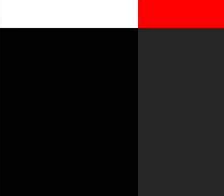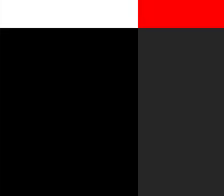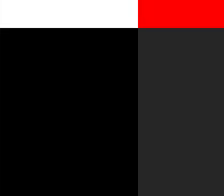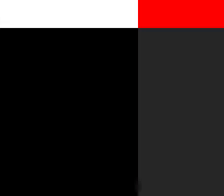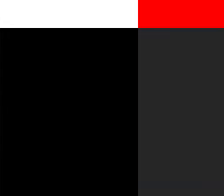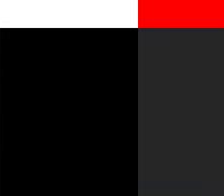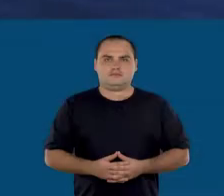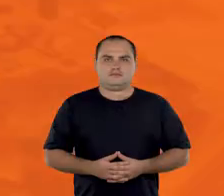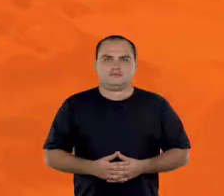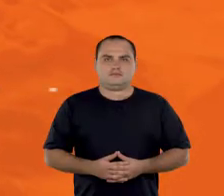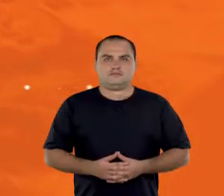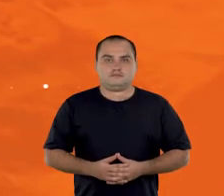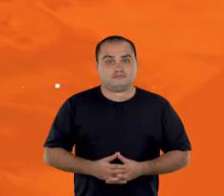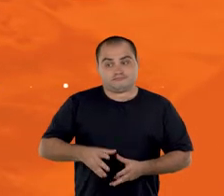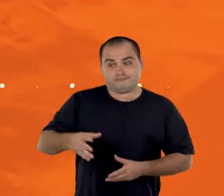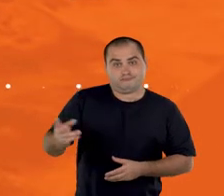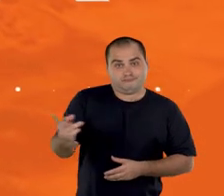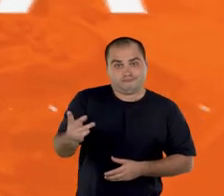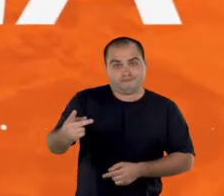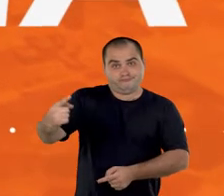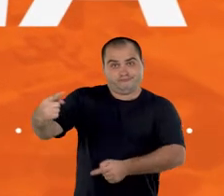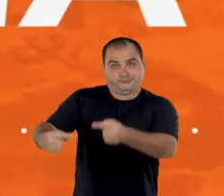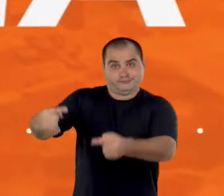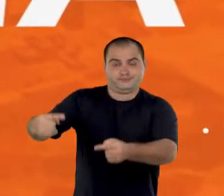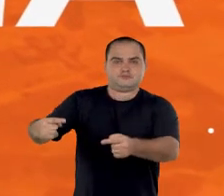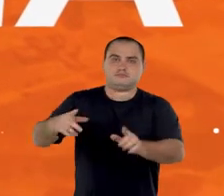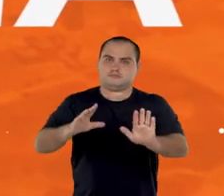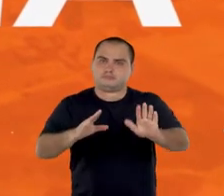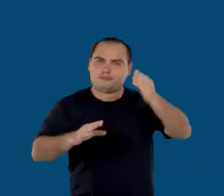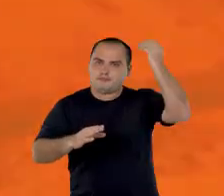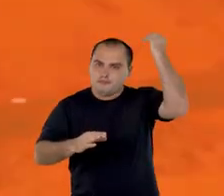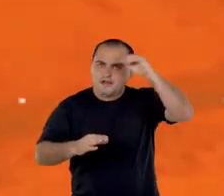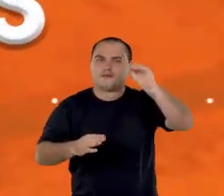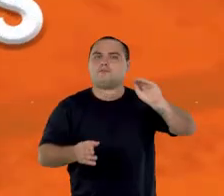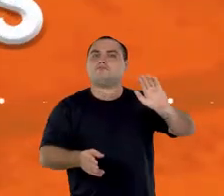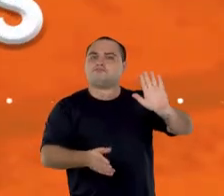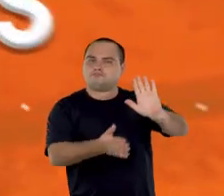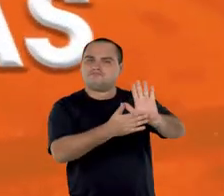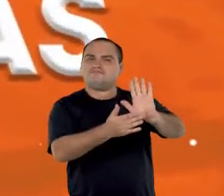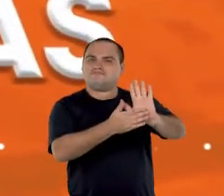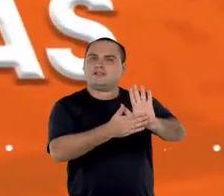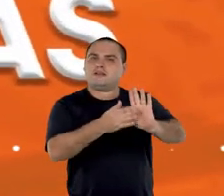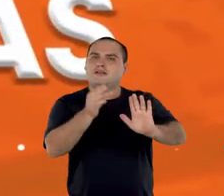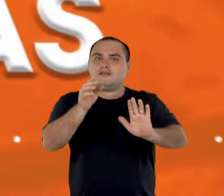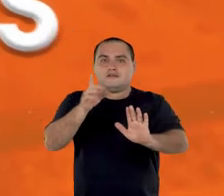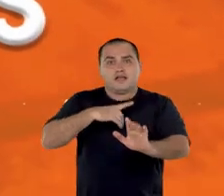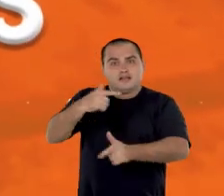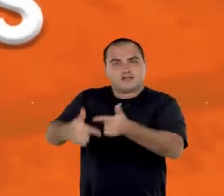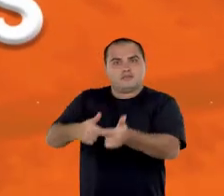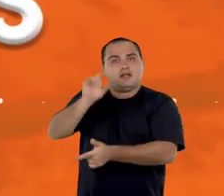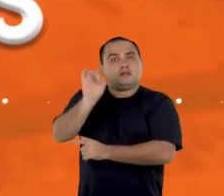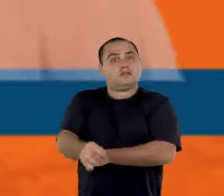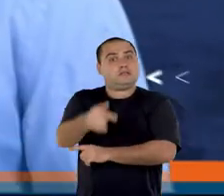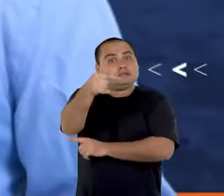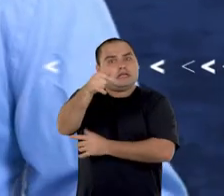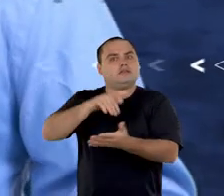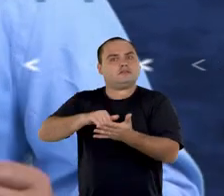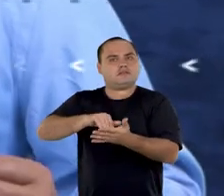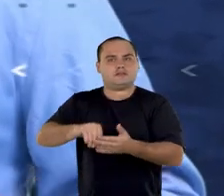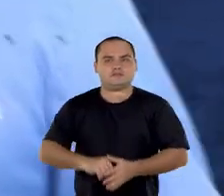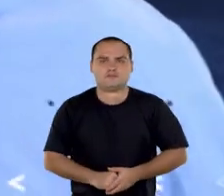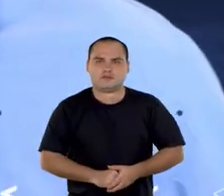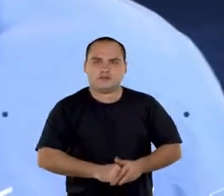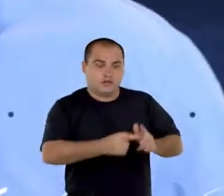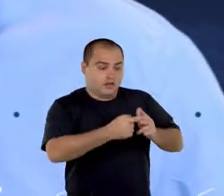Itajaí. Enquanto eles brigam, Mafra tem proposta. Vai governar com apenas 7 secretarias.